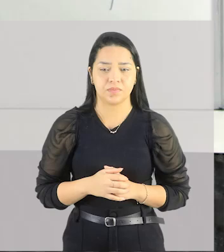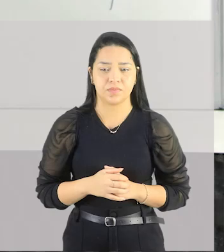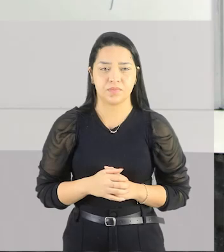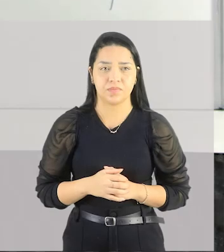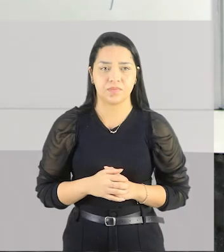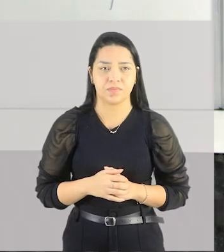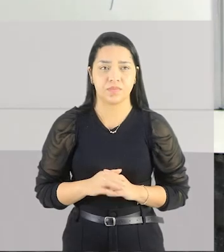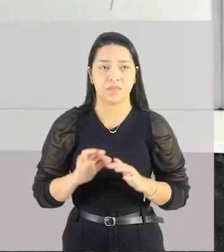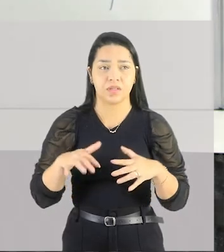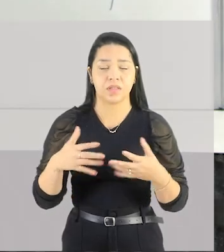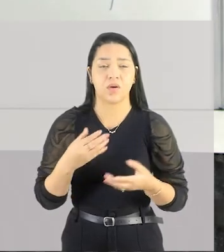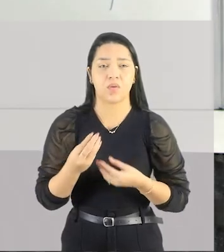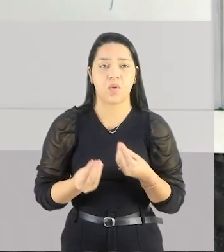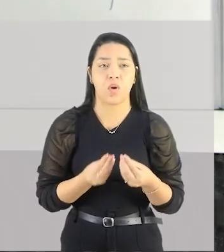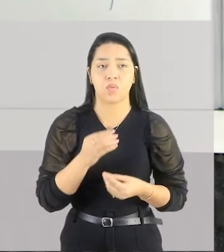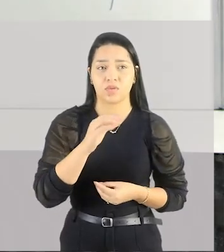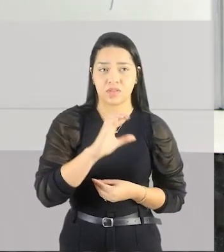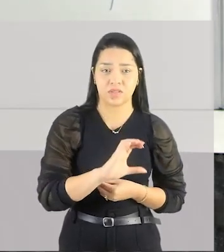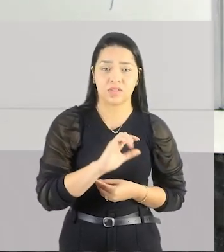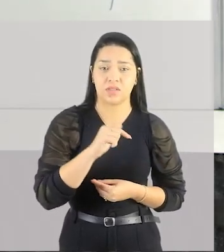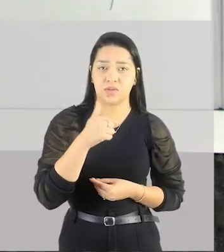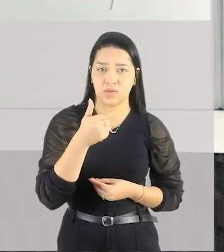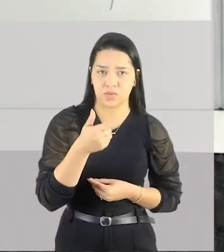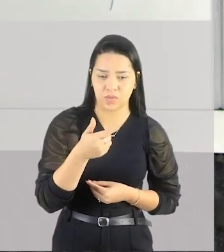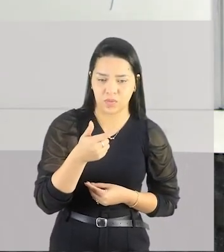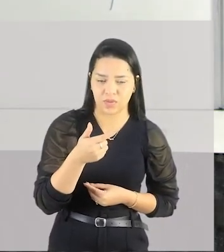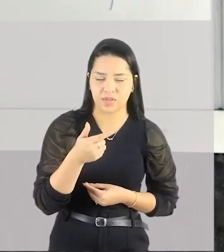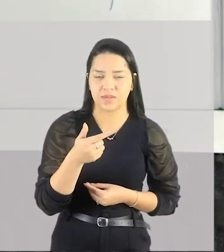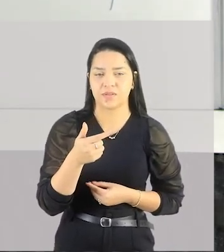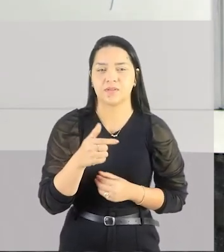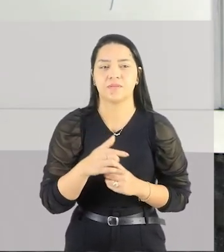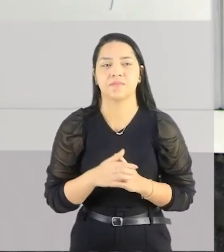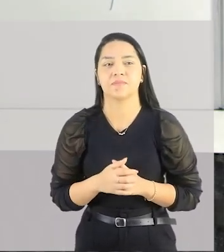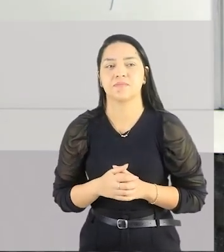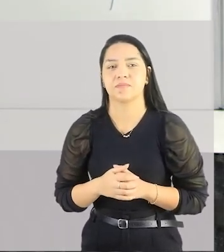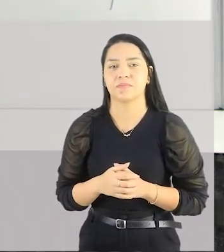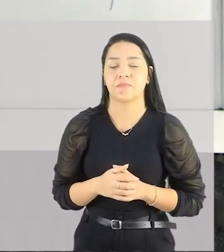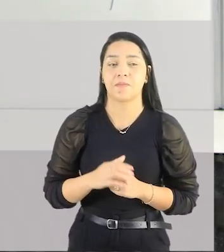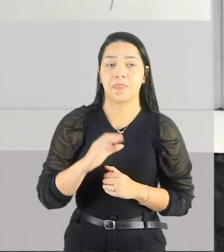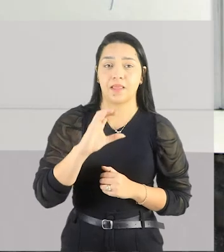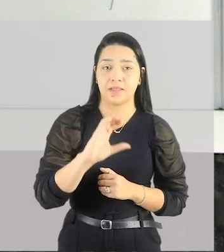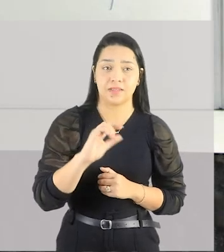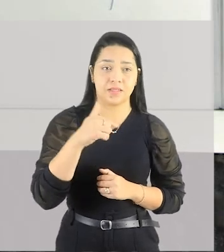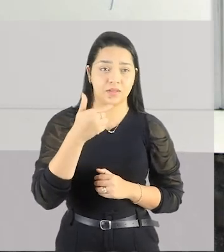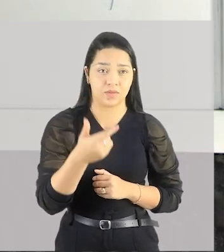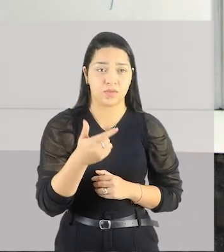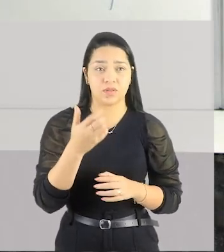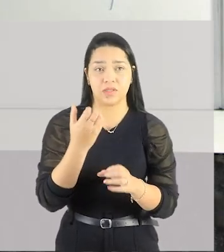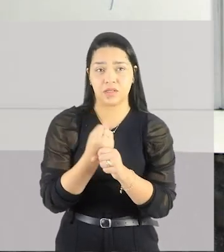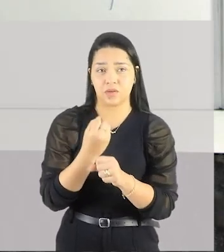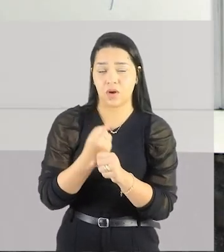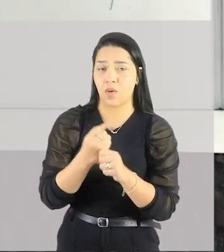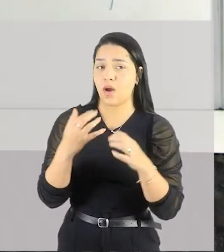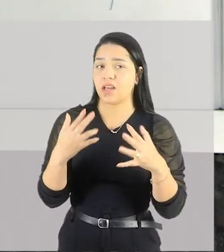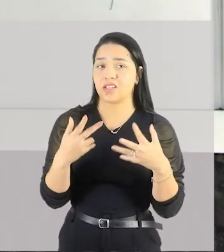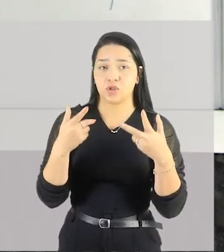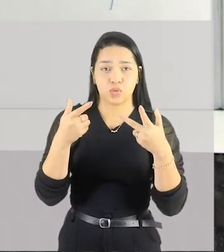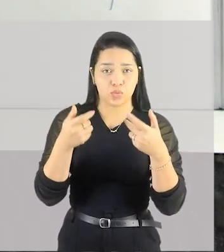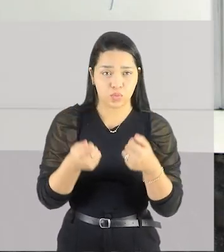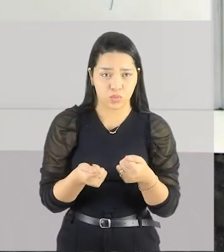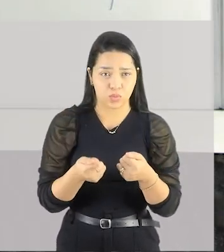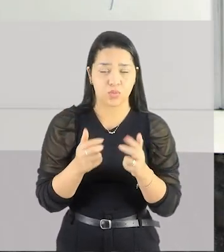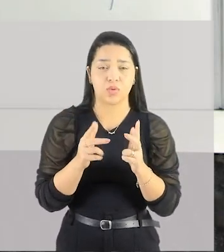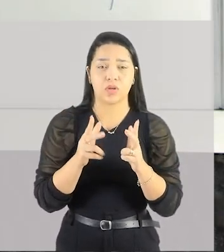tá ok? E é o que realmente vai fornecer o nosso coeficiente, tá? O nosso primeiro número lá das